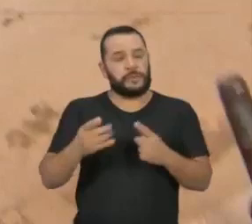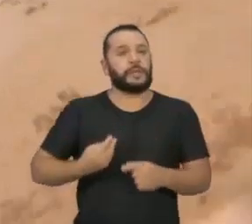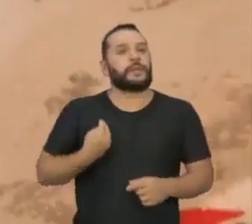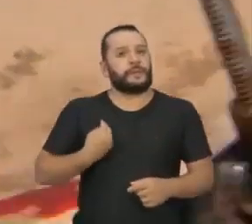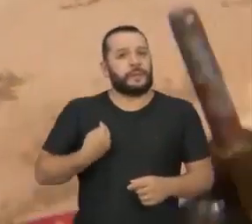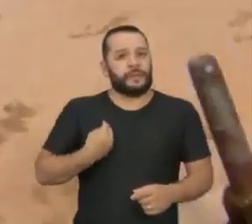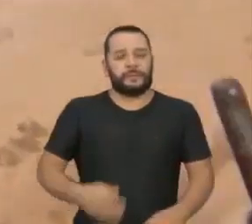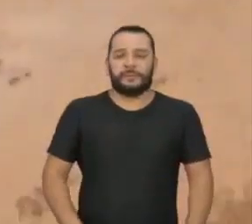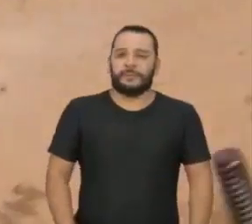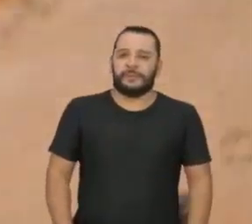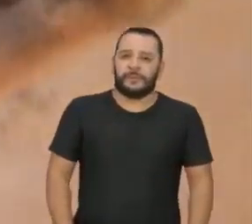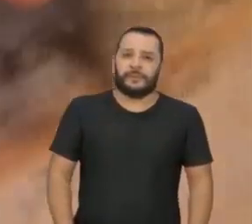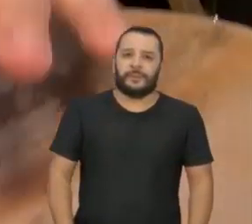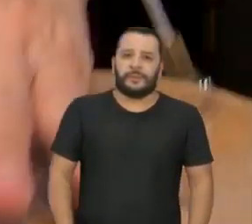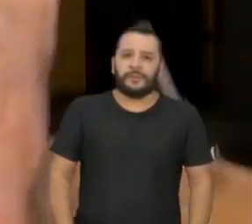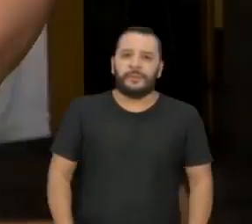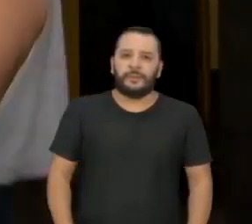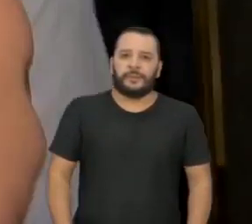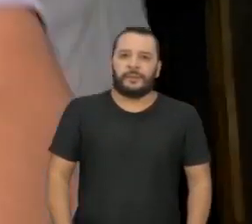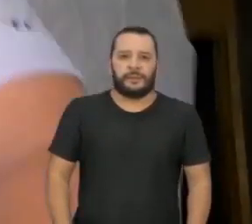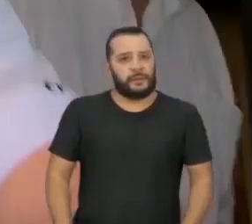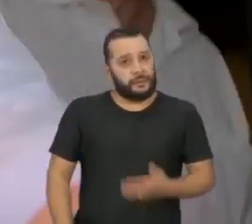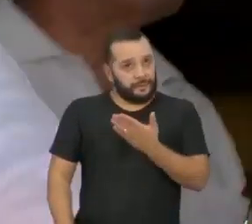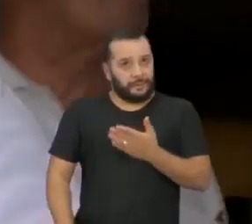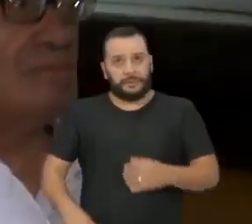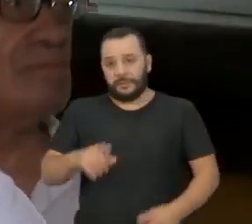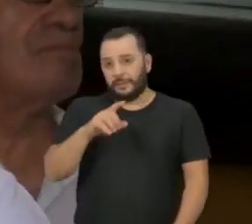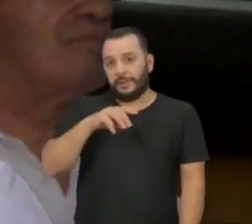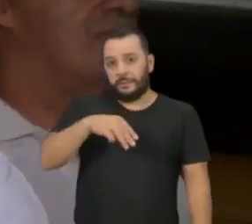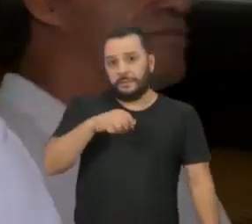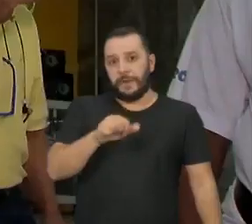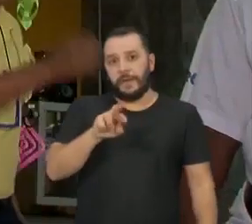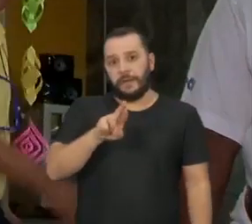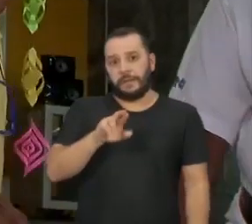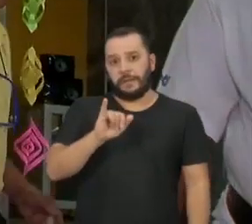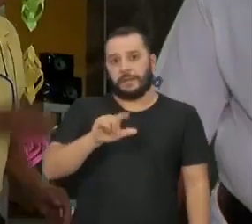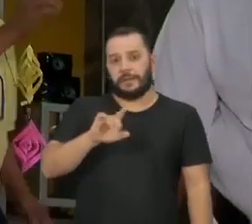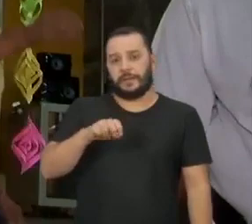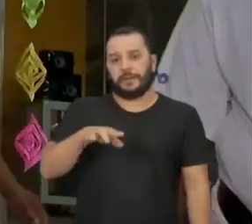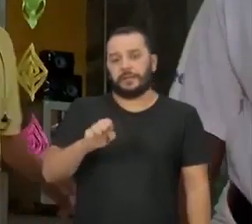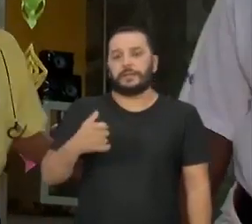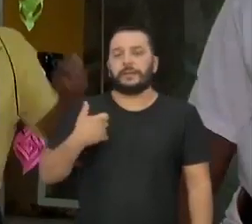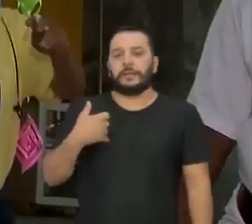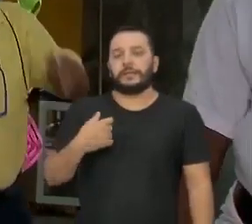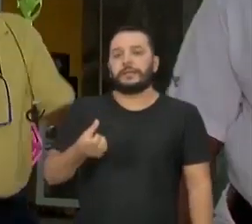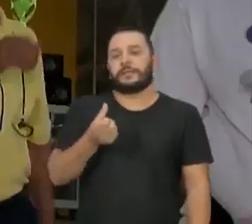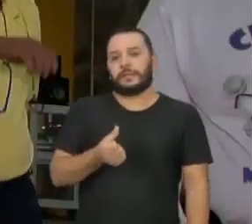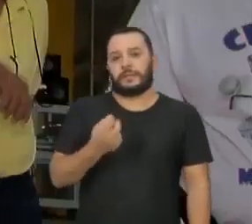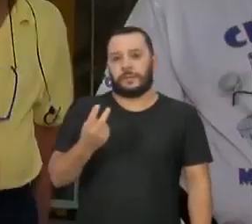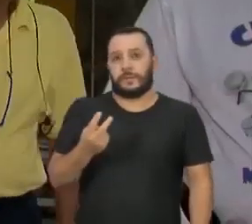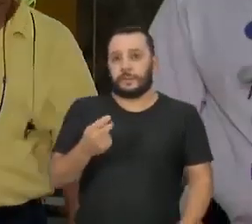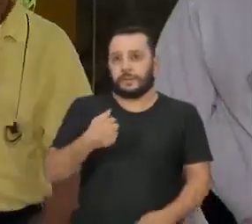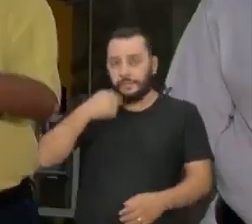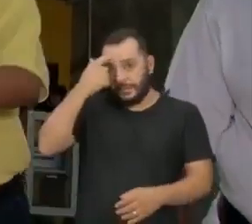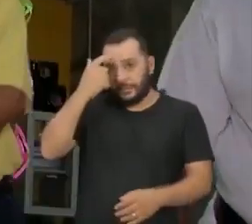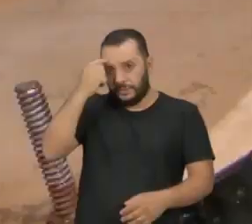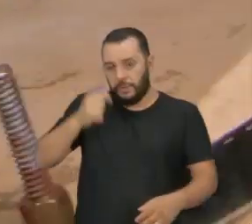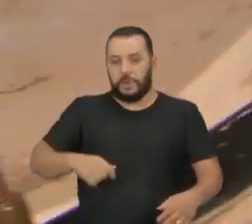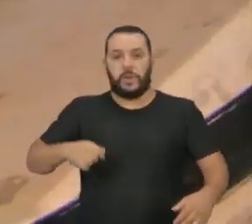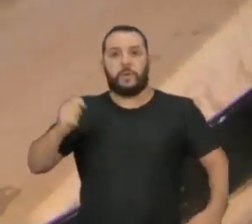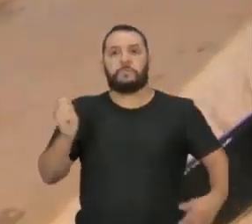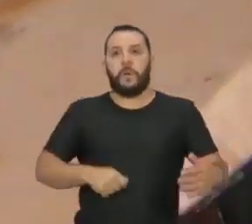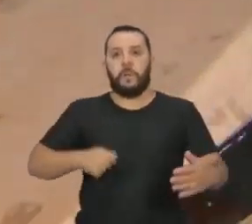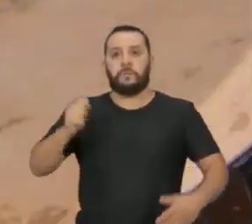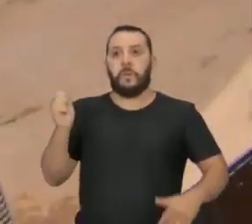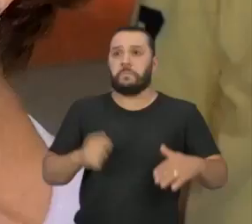vida. A dona Marilene, de 68 anos, nunca imaginou que um dia tocaria surdo numa